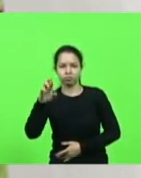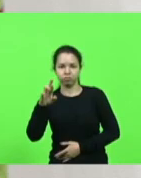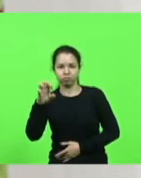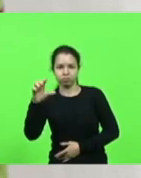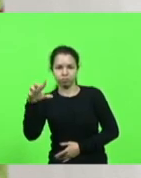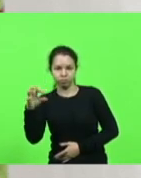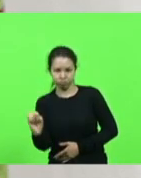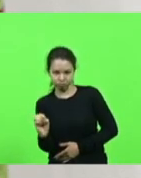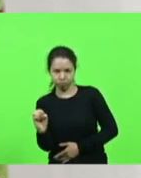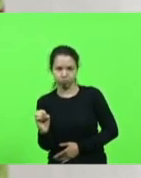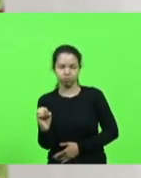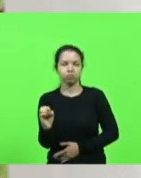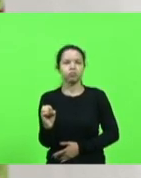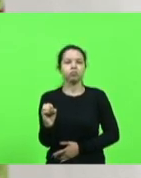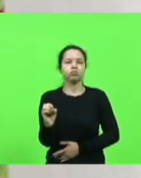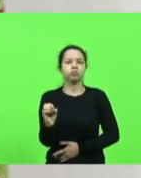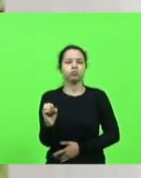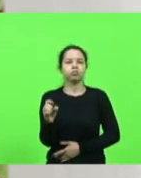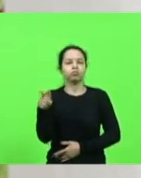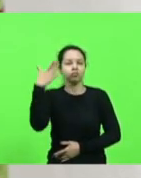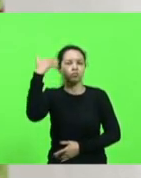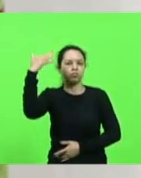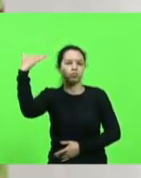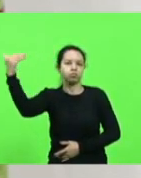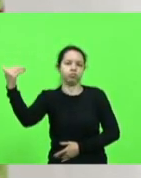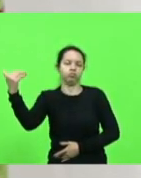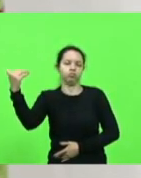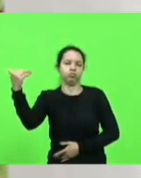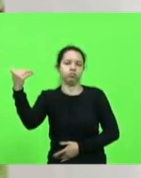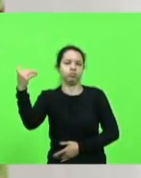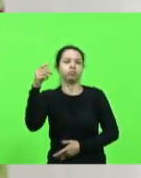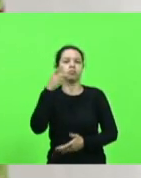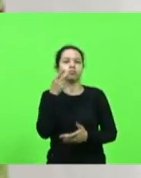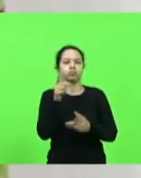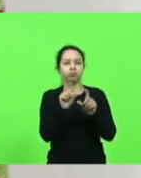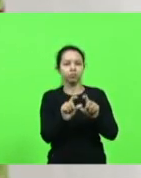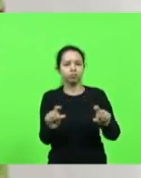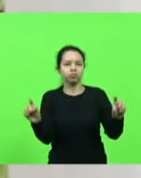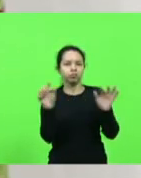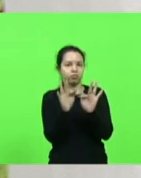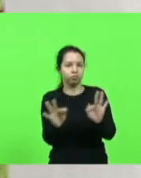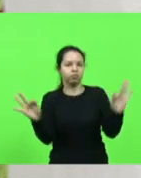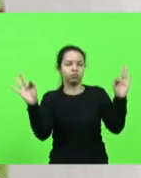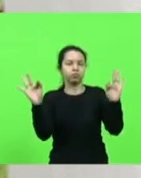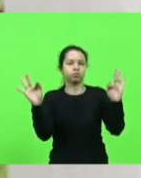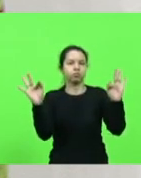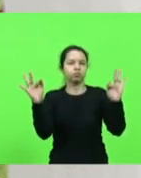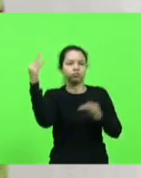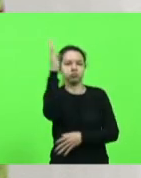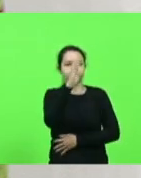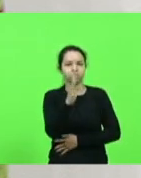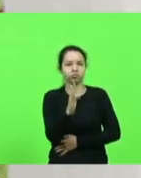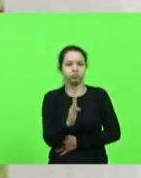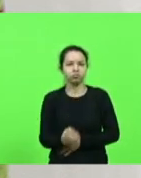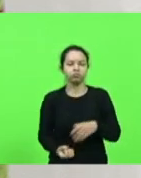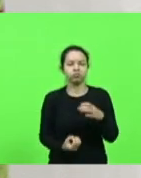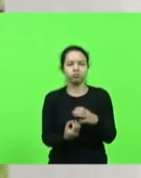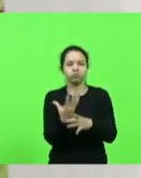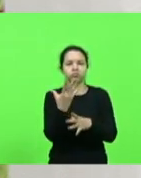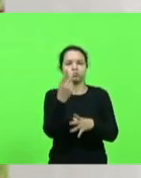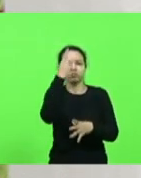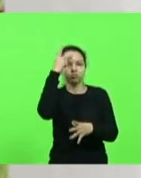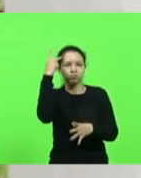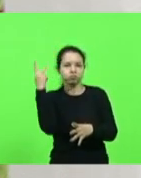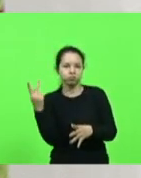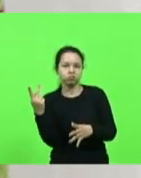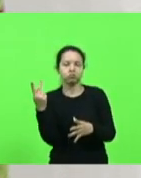se constrói com homens e livros, quer dizer, em uma frase, com educação, com literatura e cultura de